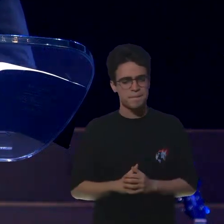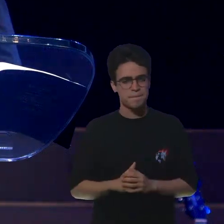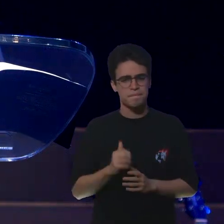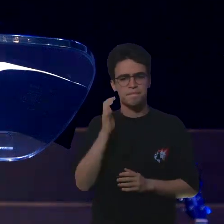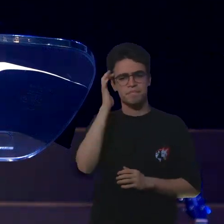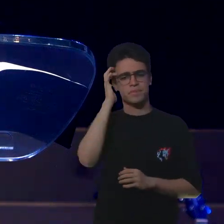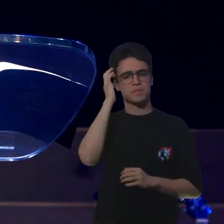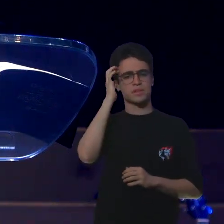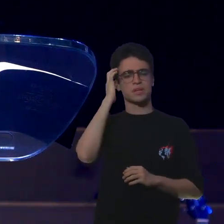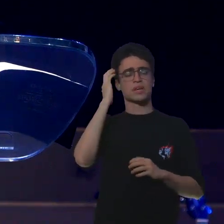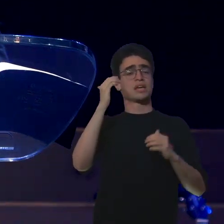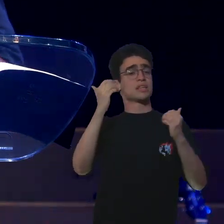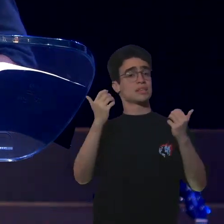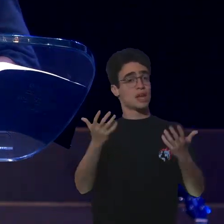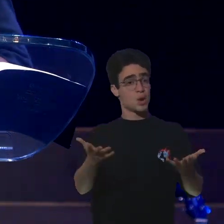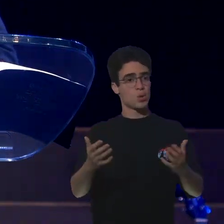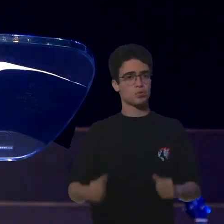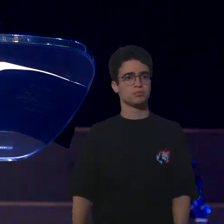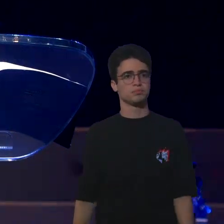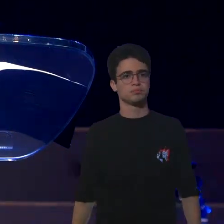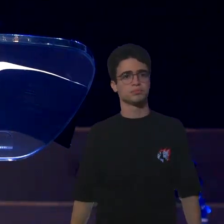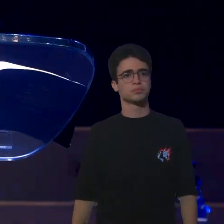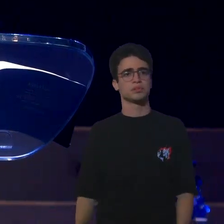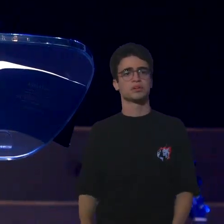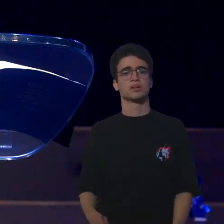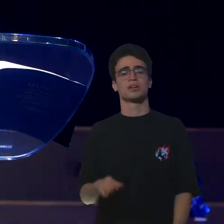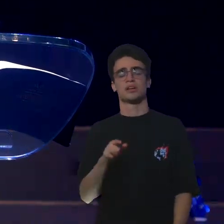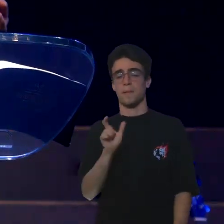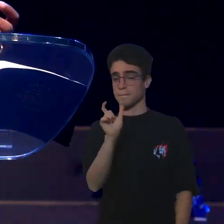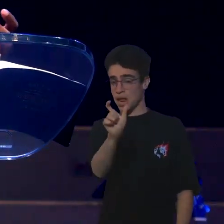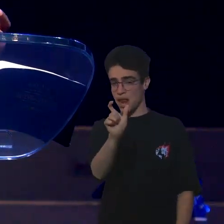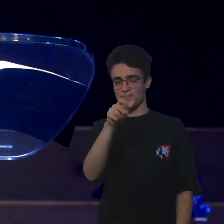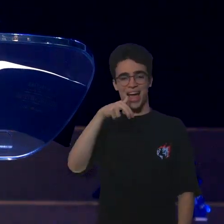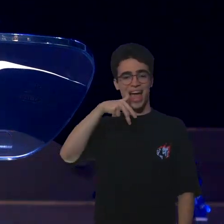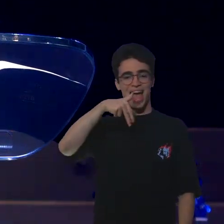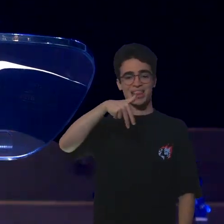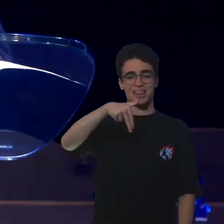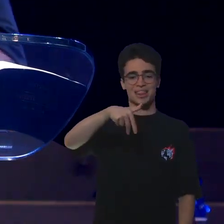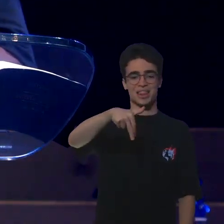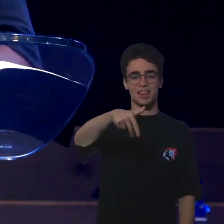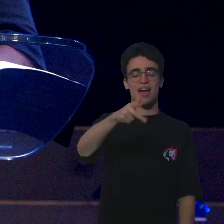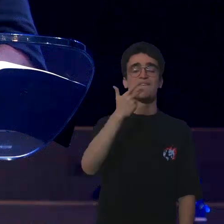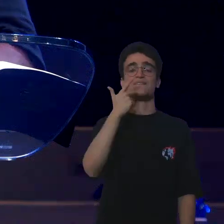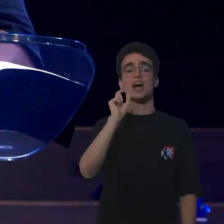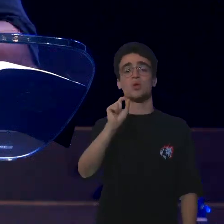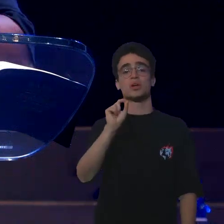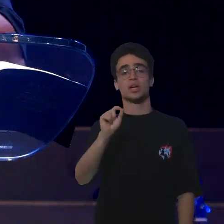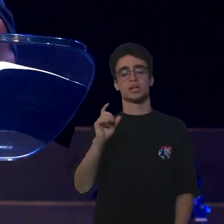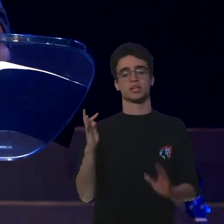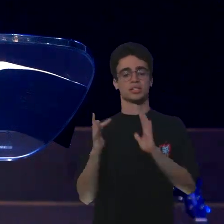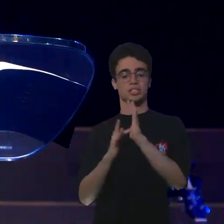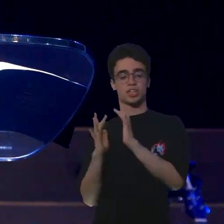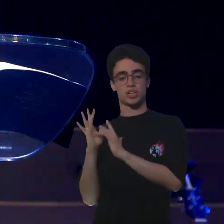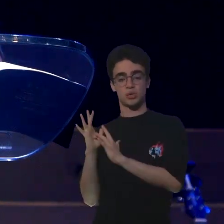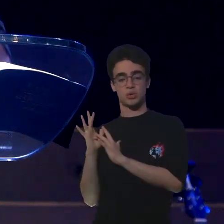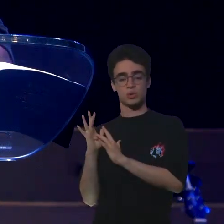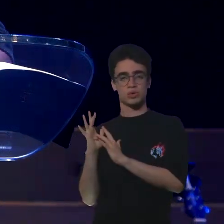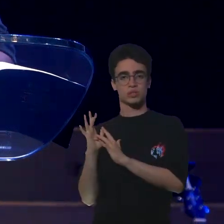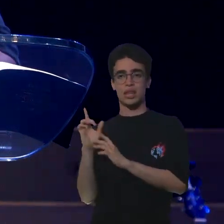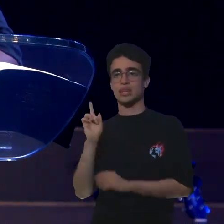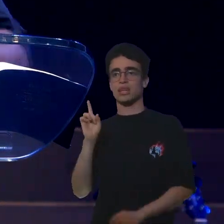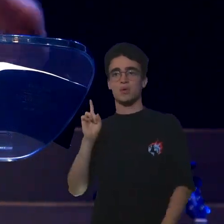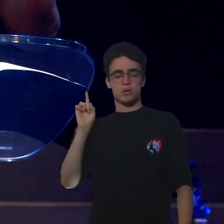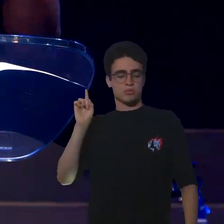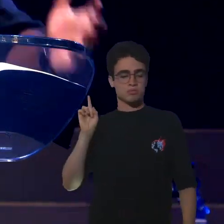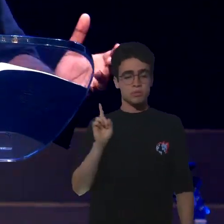E aqui, o verbo andar, ele vai indicar que Jesus não impõe a sua